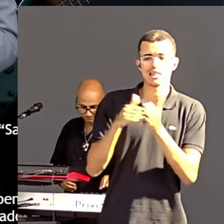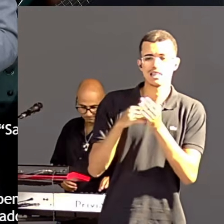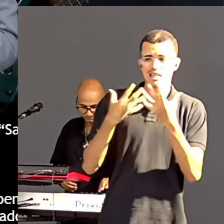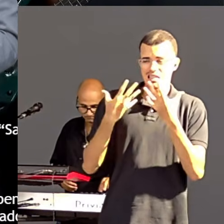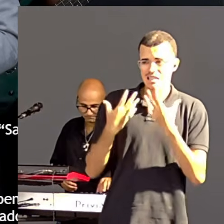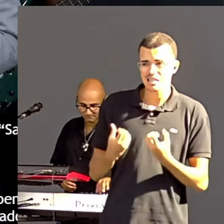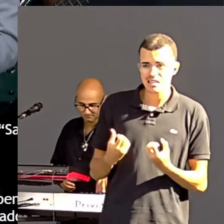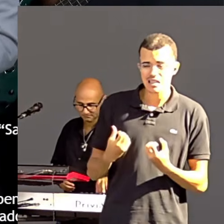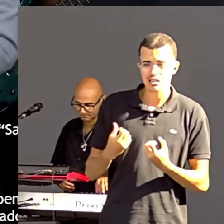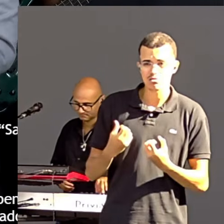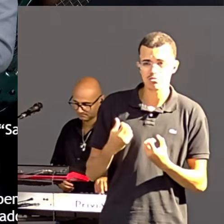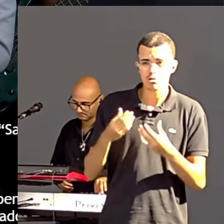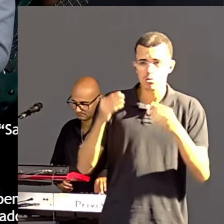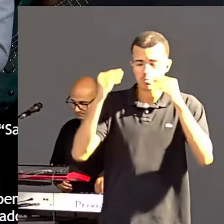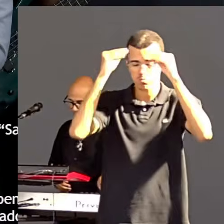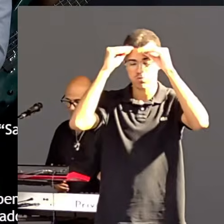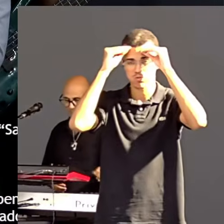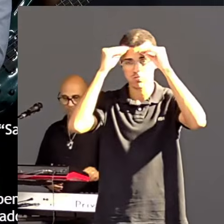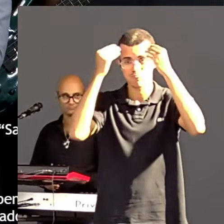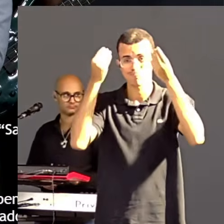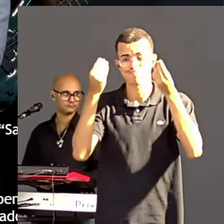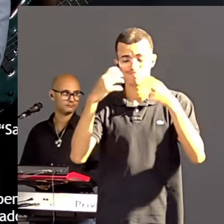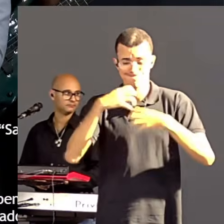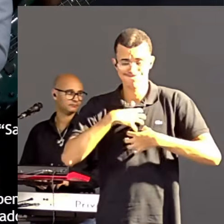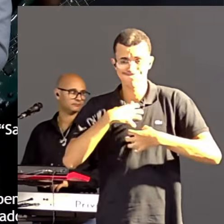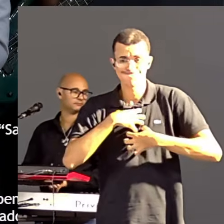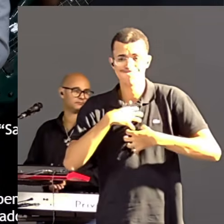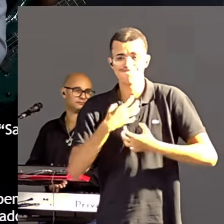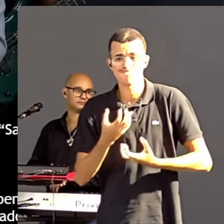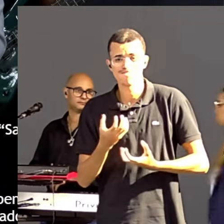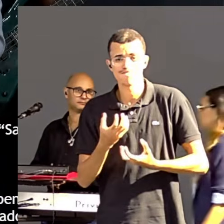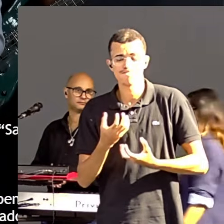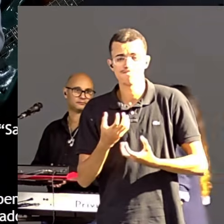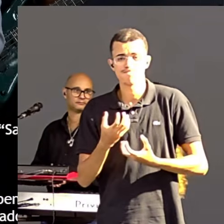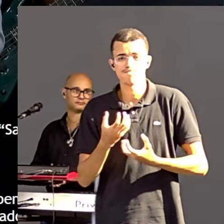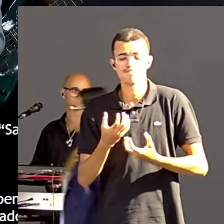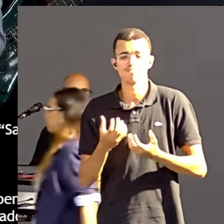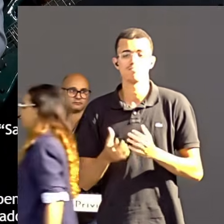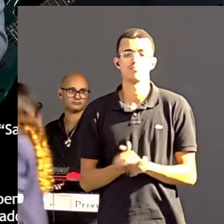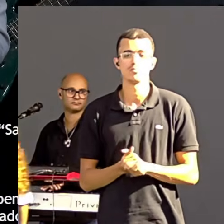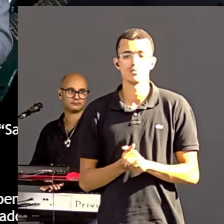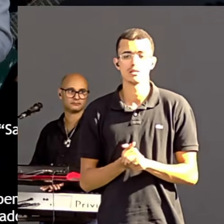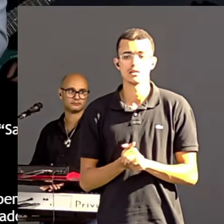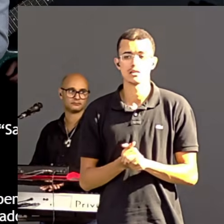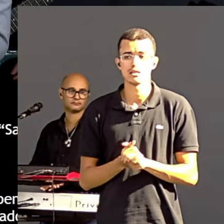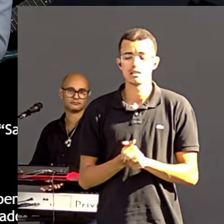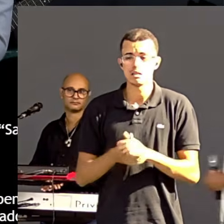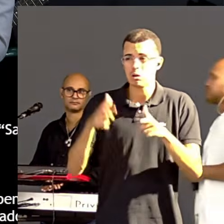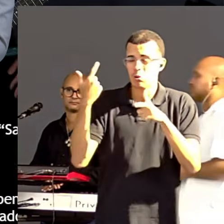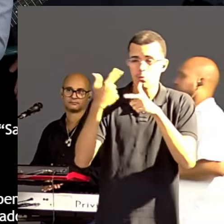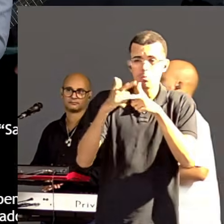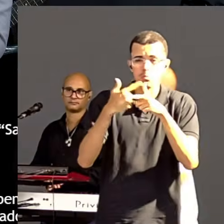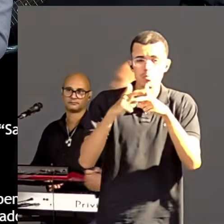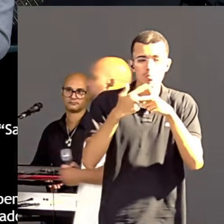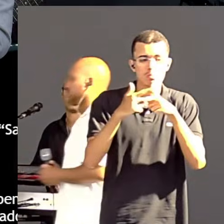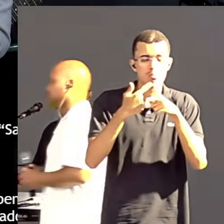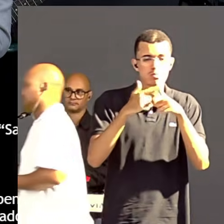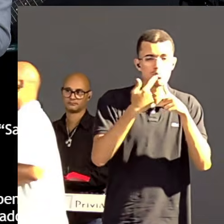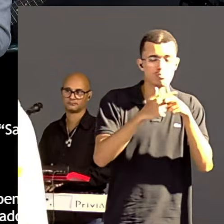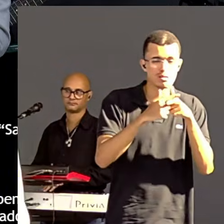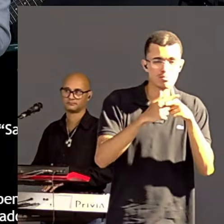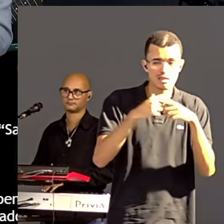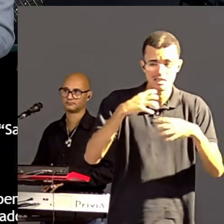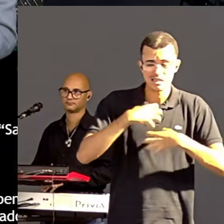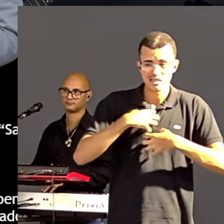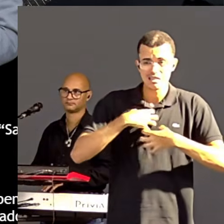Irmãos, cansaço emocional é um prenúncio para uma grande tragédia emocional,